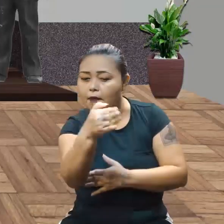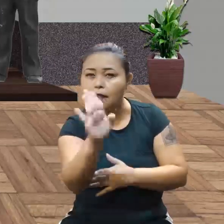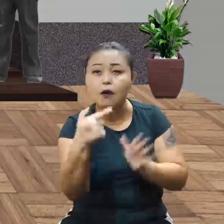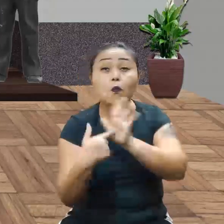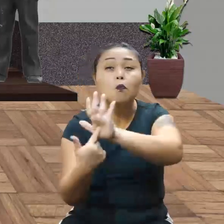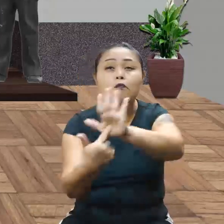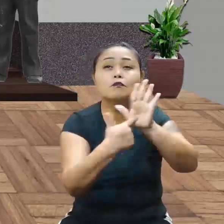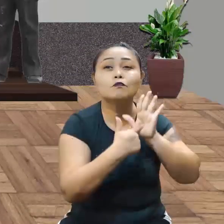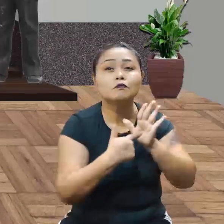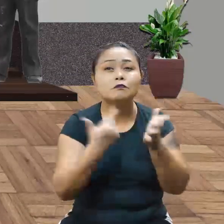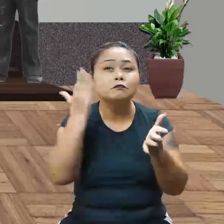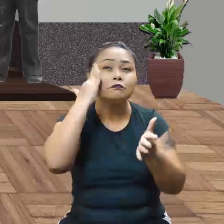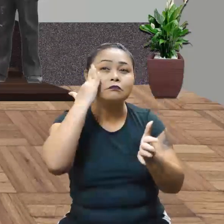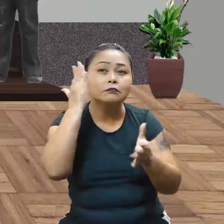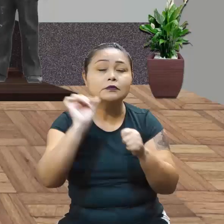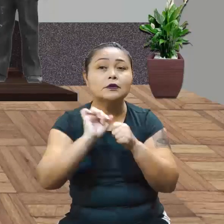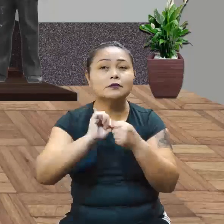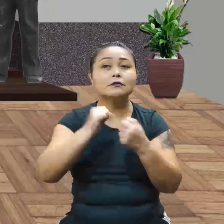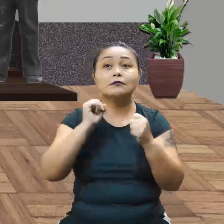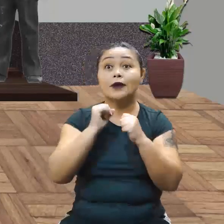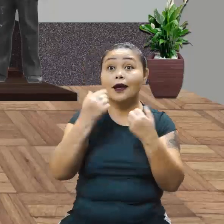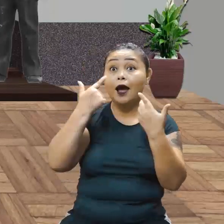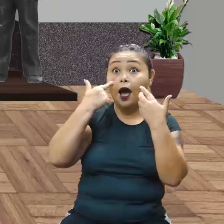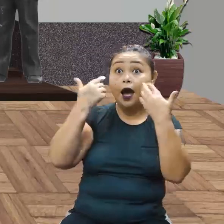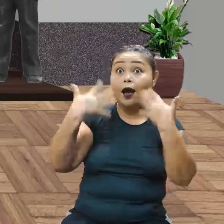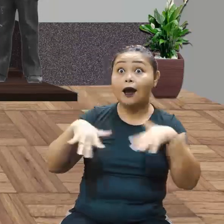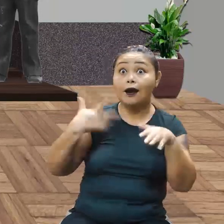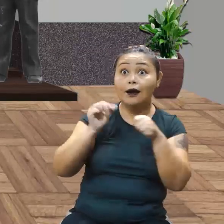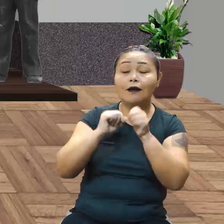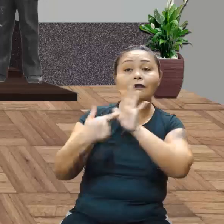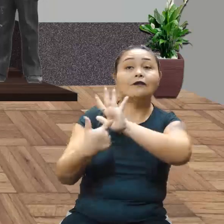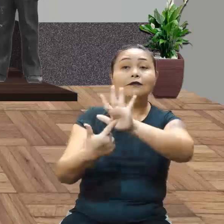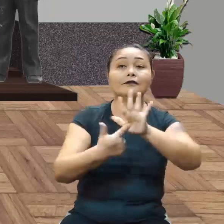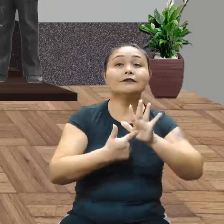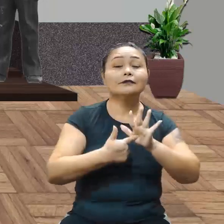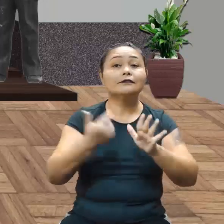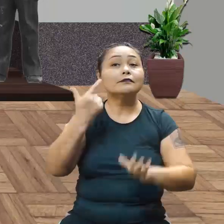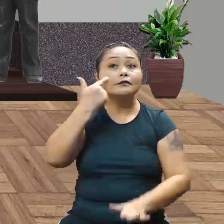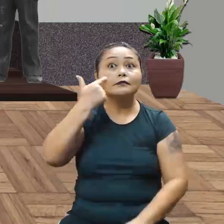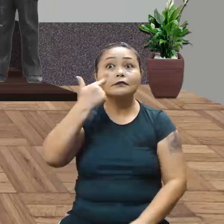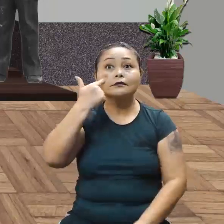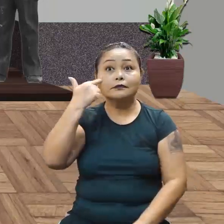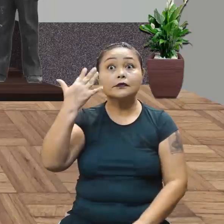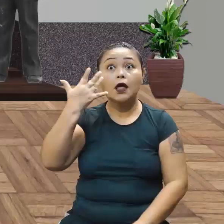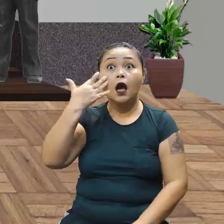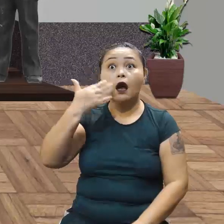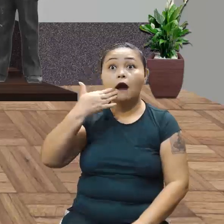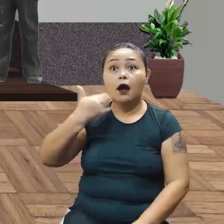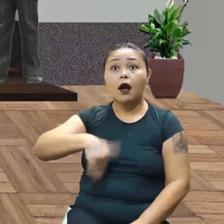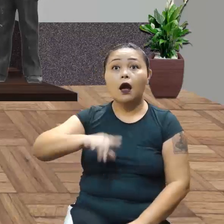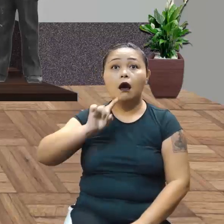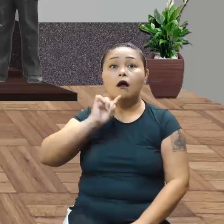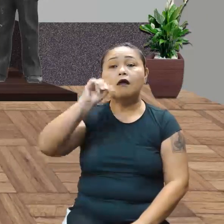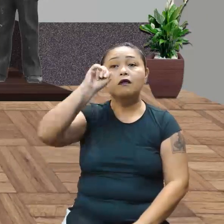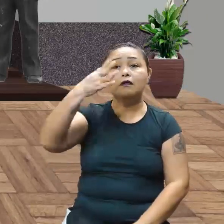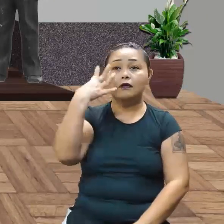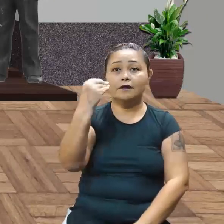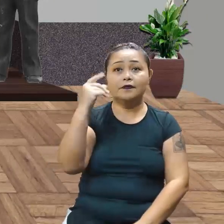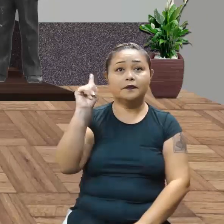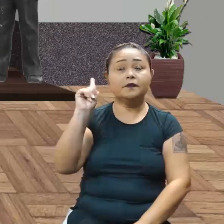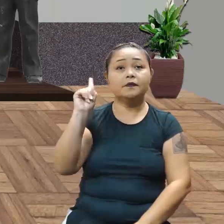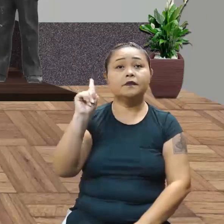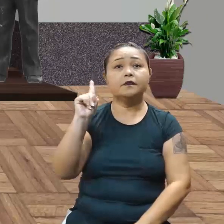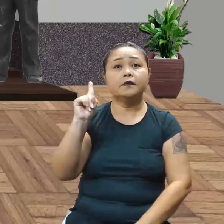certo. É impressionante nós vermos isso. É impressionante essa foto aqui que